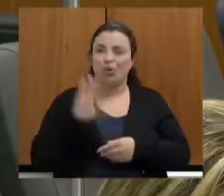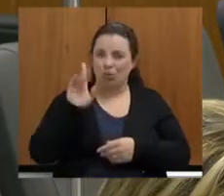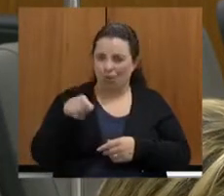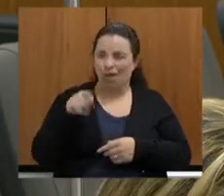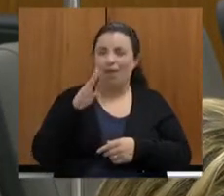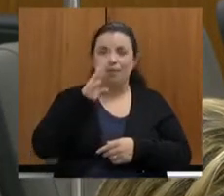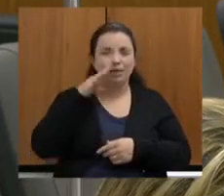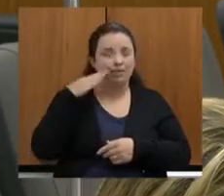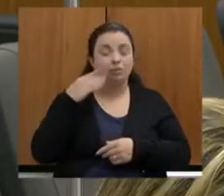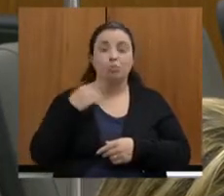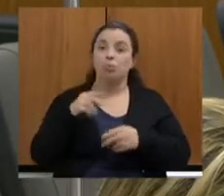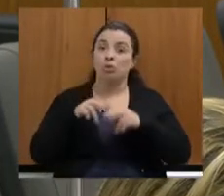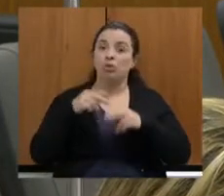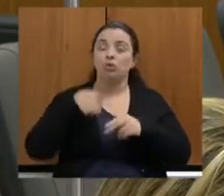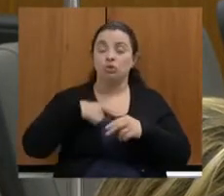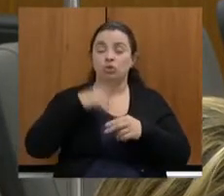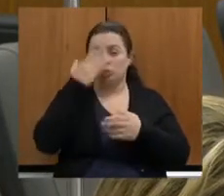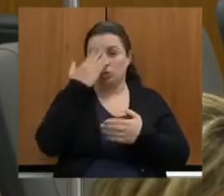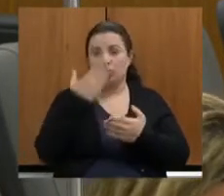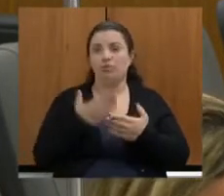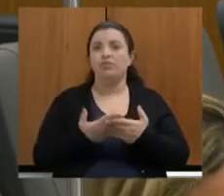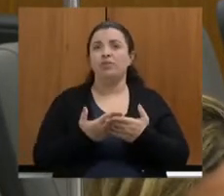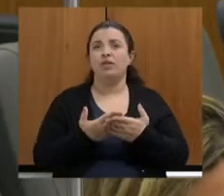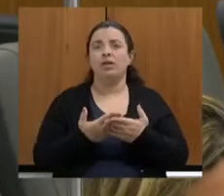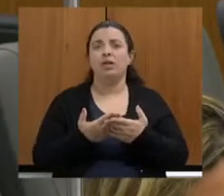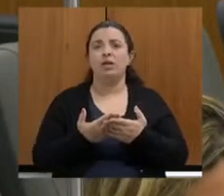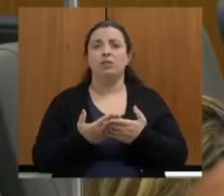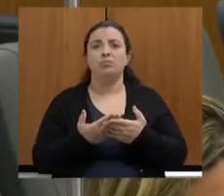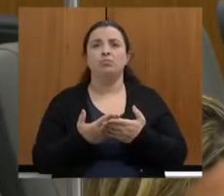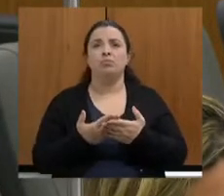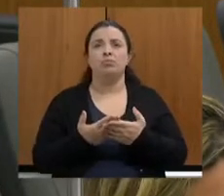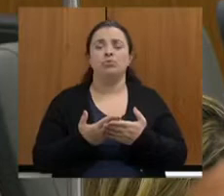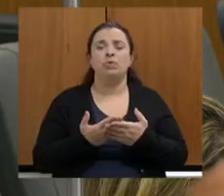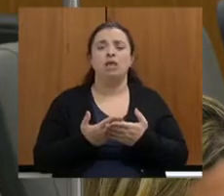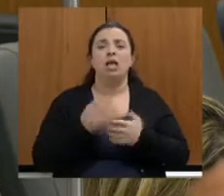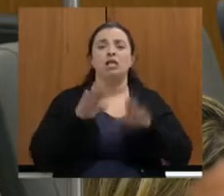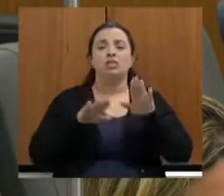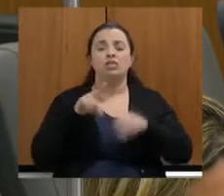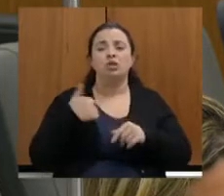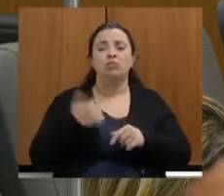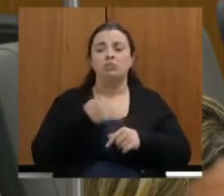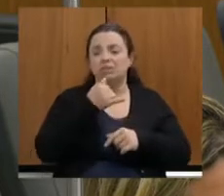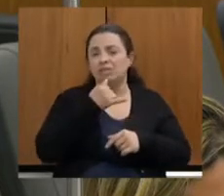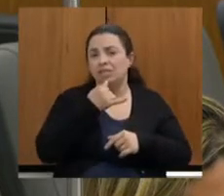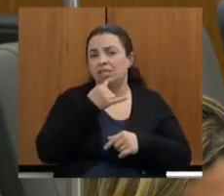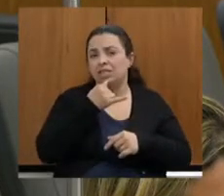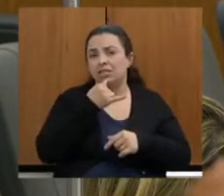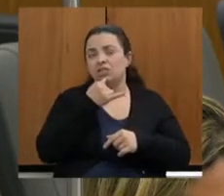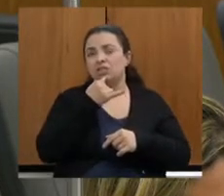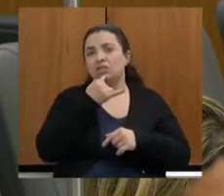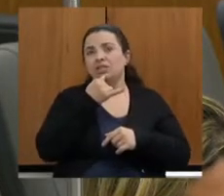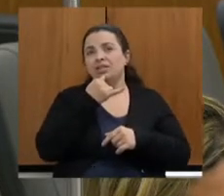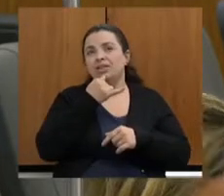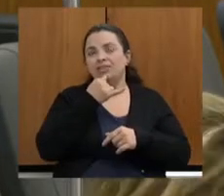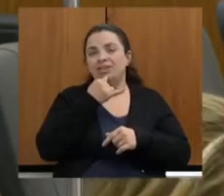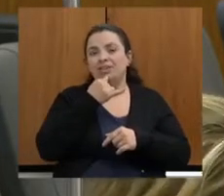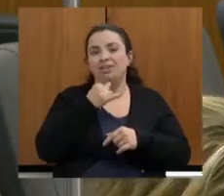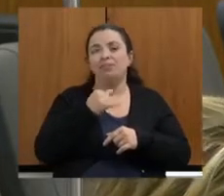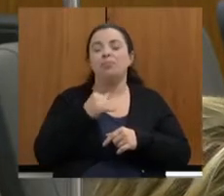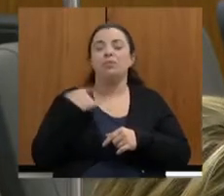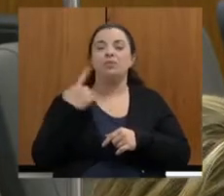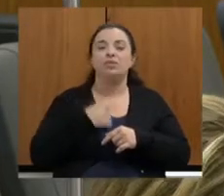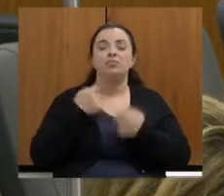que a gente confia né Por muito que a gente se entristece mas a gente tem que ter alguém que a gente